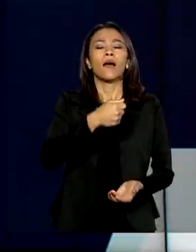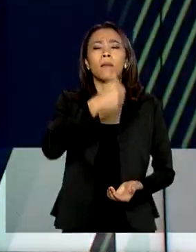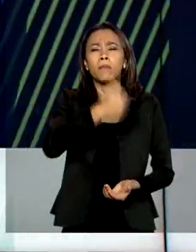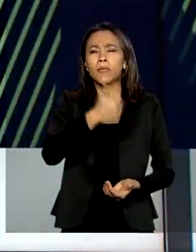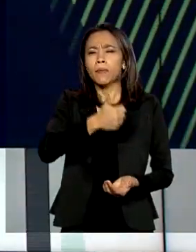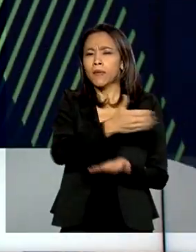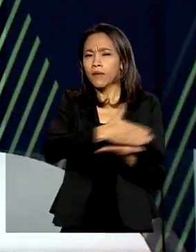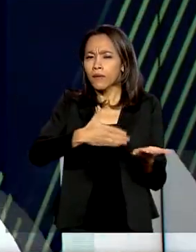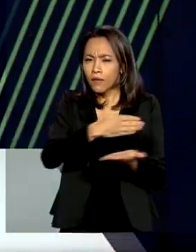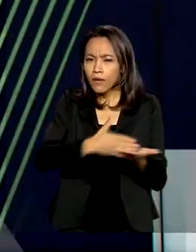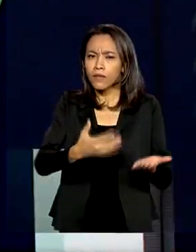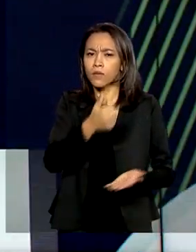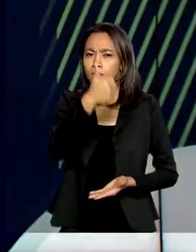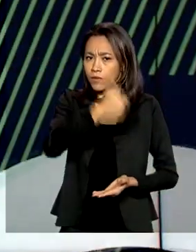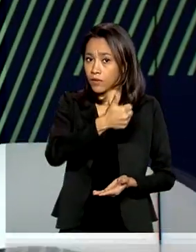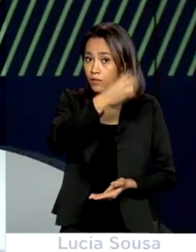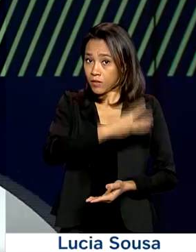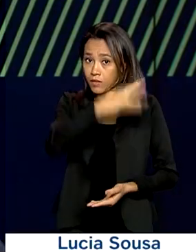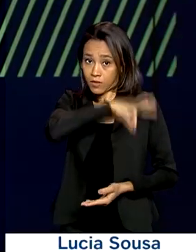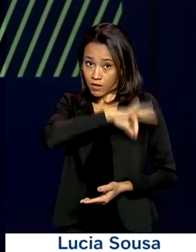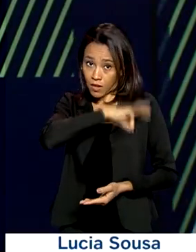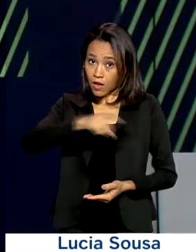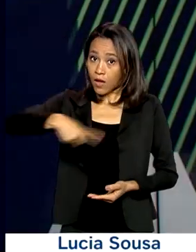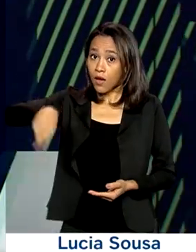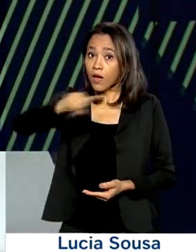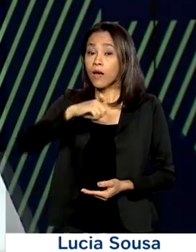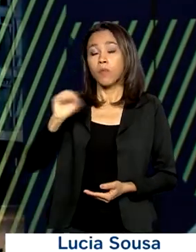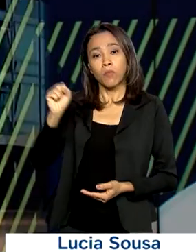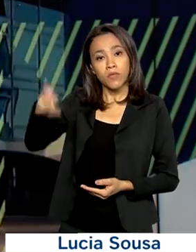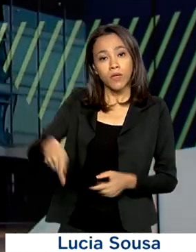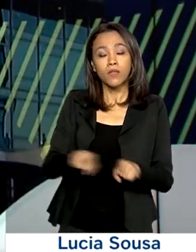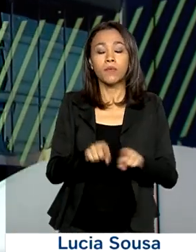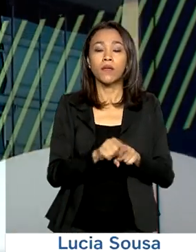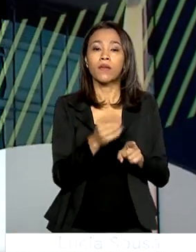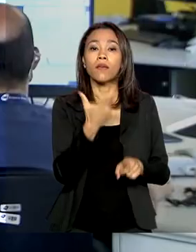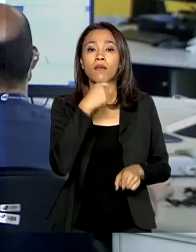para aposentados e pensionistas. Cláudia Boiunga tem as informações.